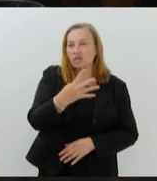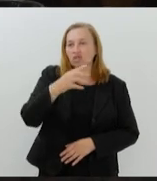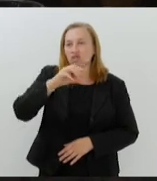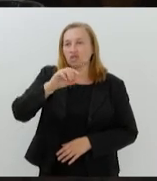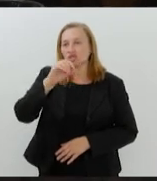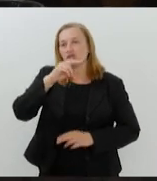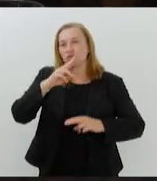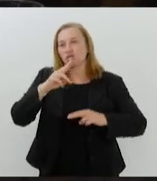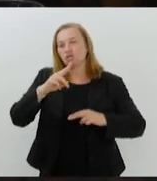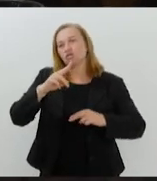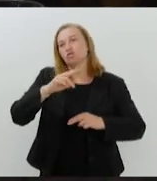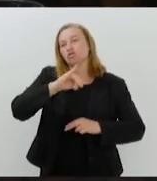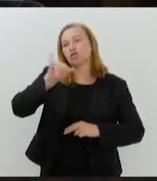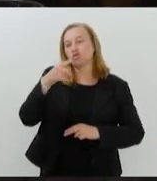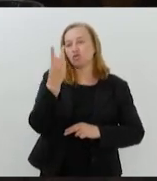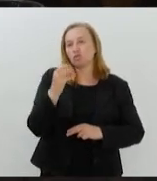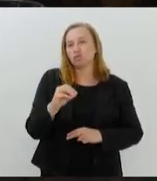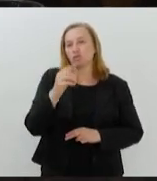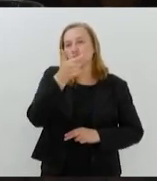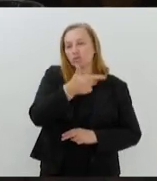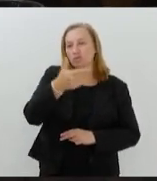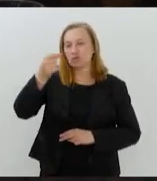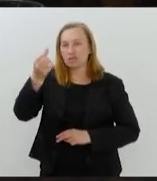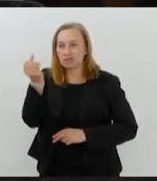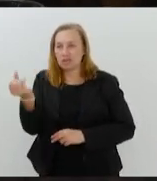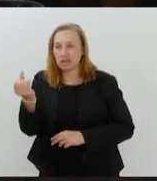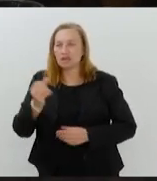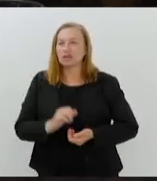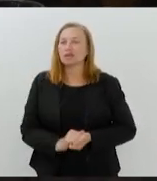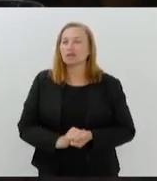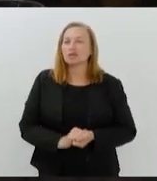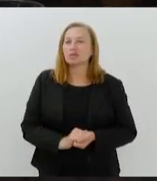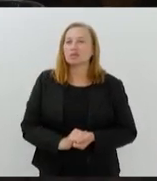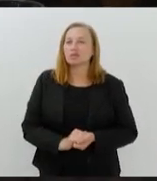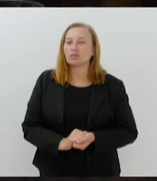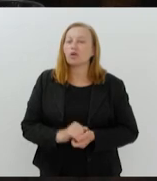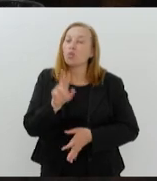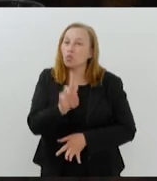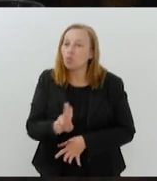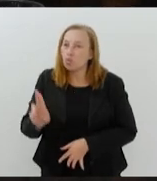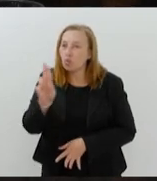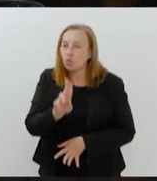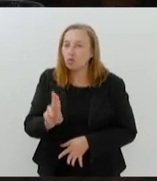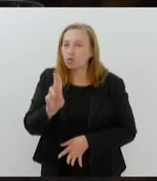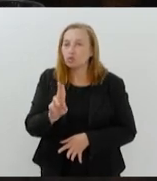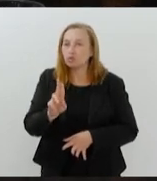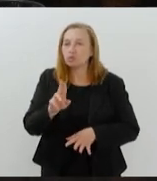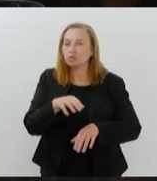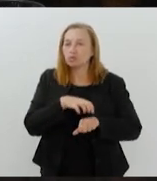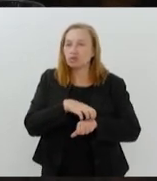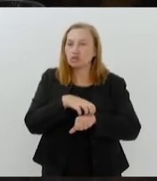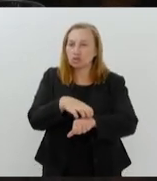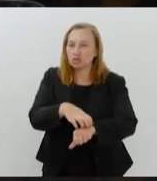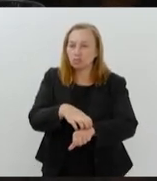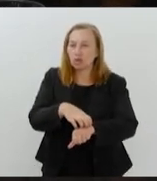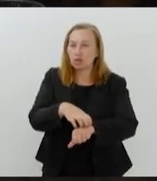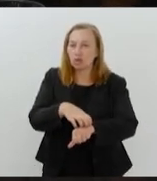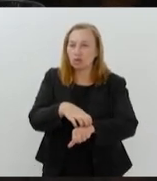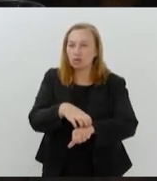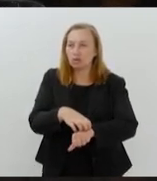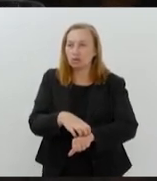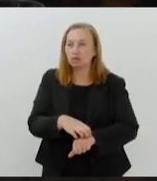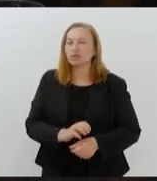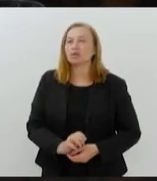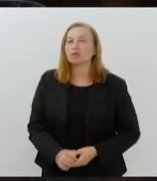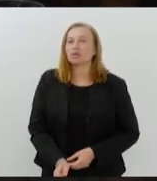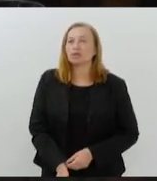sobre a criação, a propriedade, a posse, a guarda, o uso, o transporte e a presença